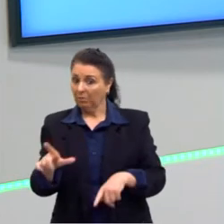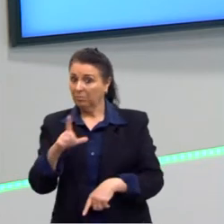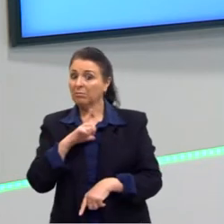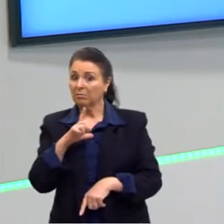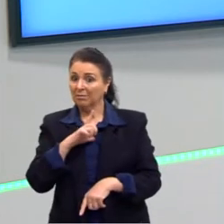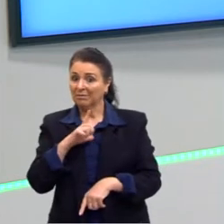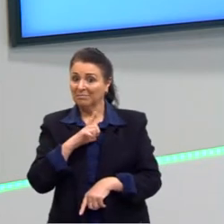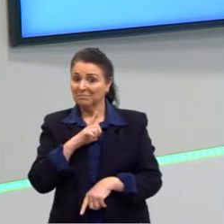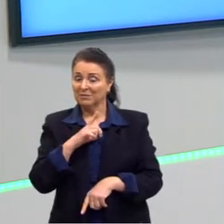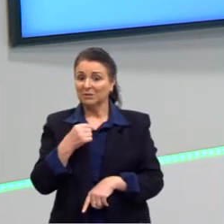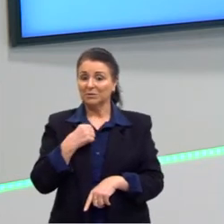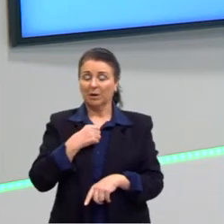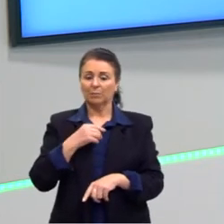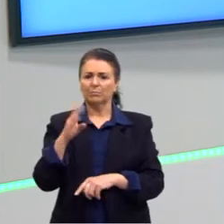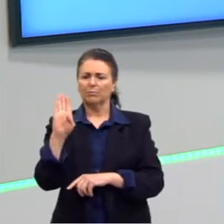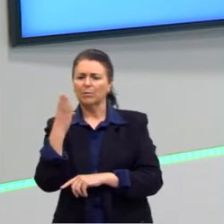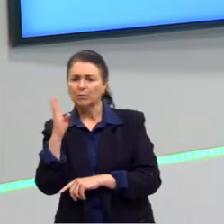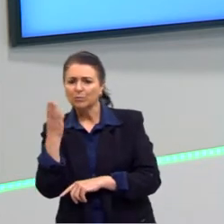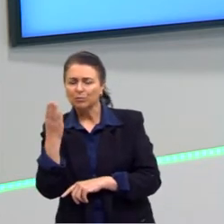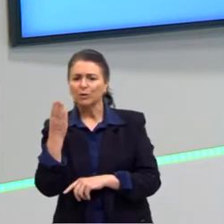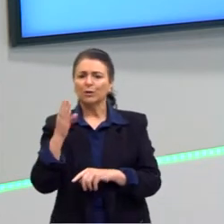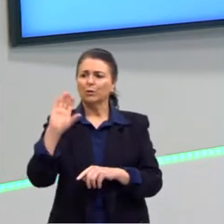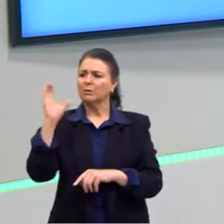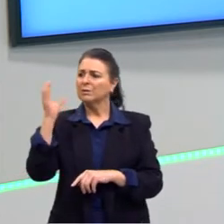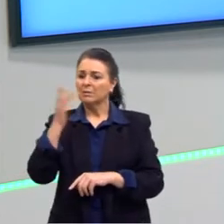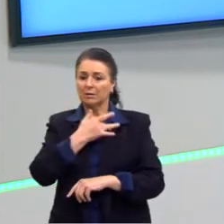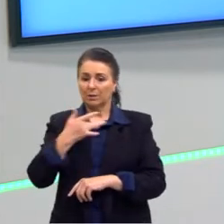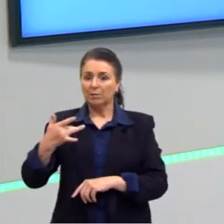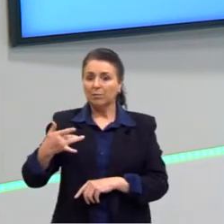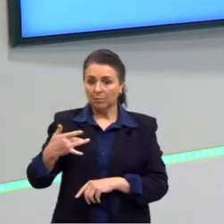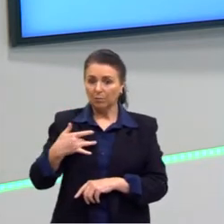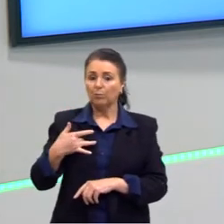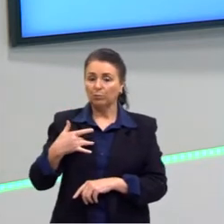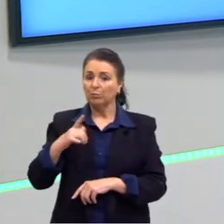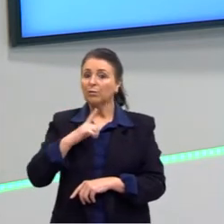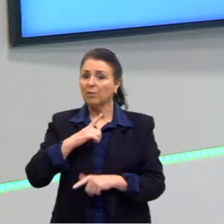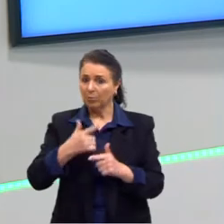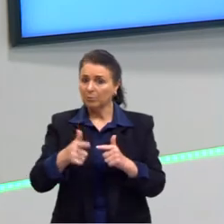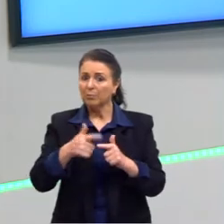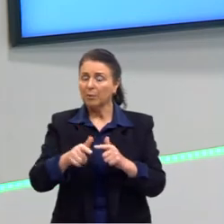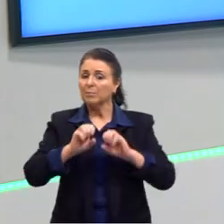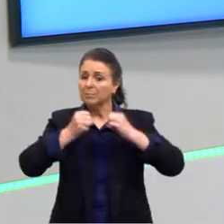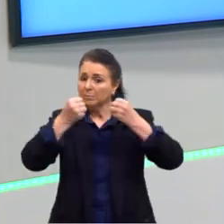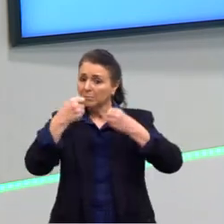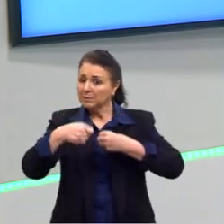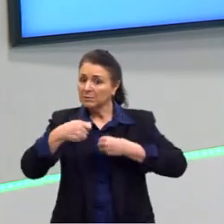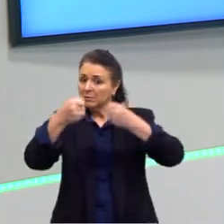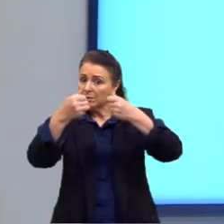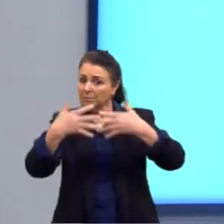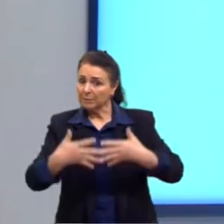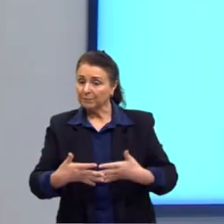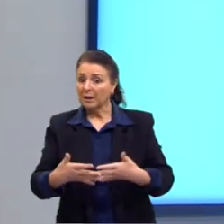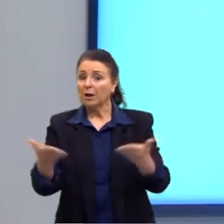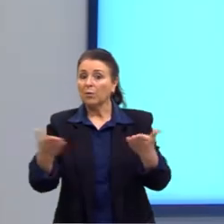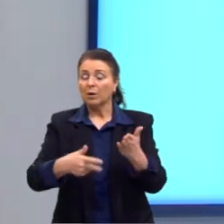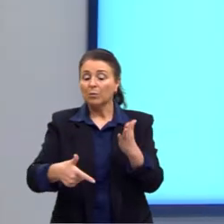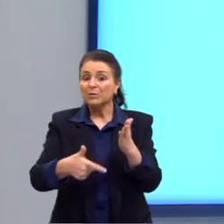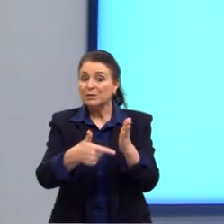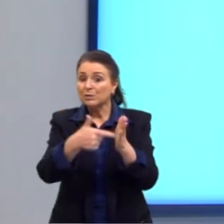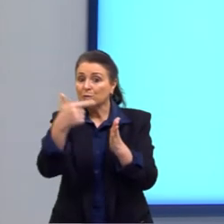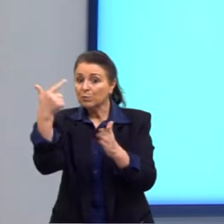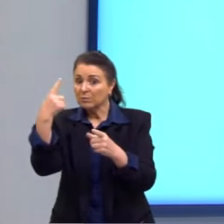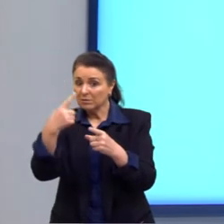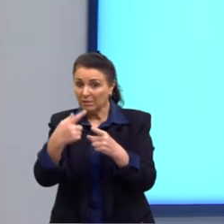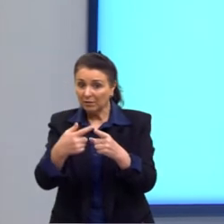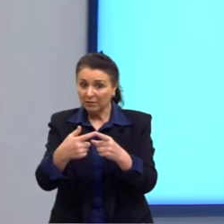se fala em biologia ou Ciências da Saúde e ao problema maior é numa segunda transfusão tá